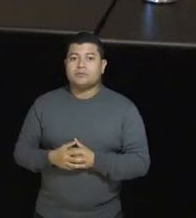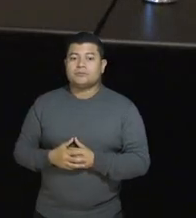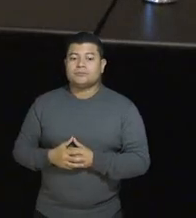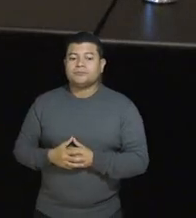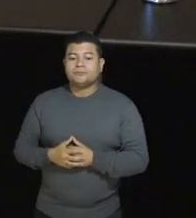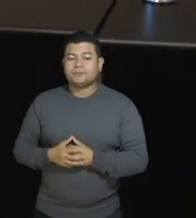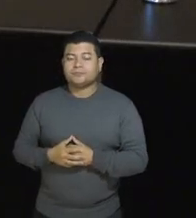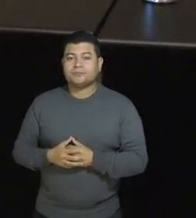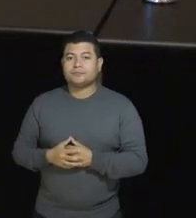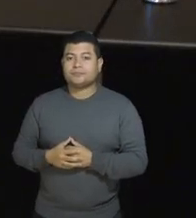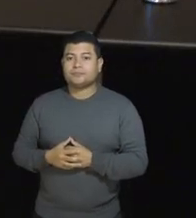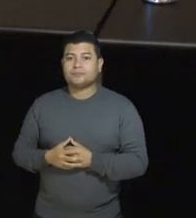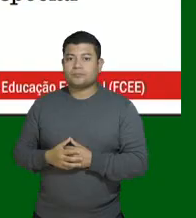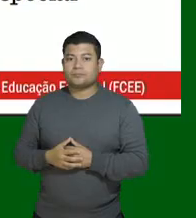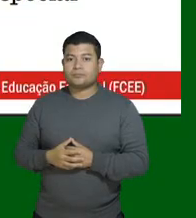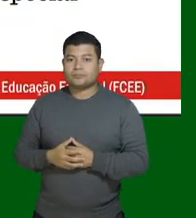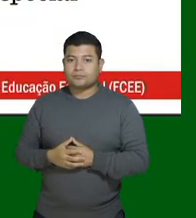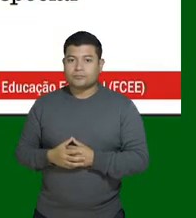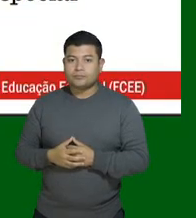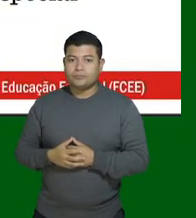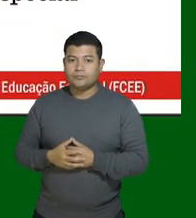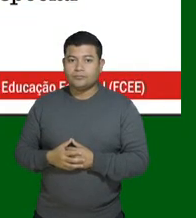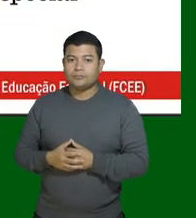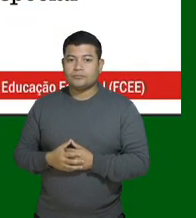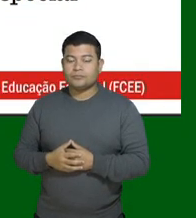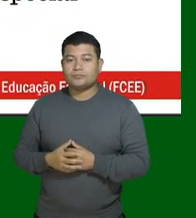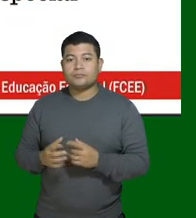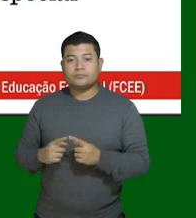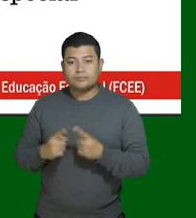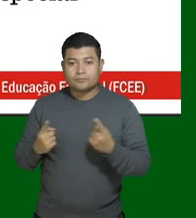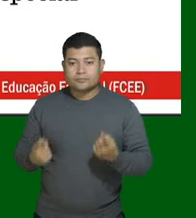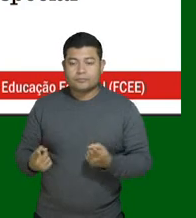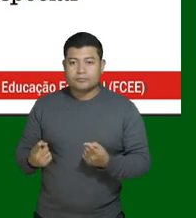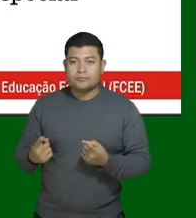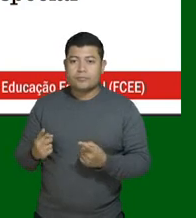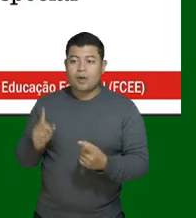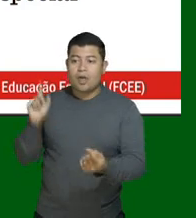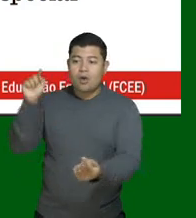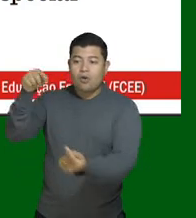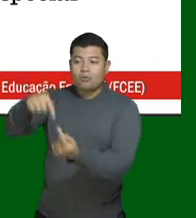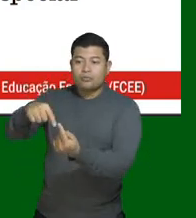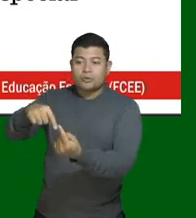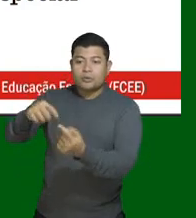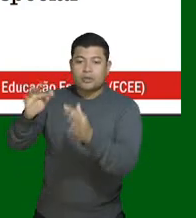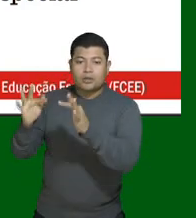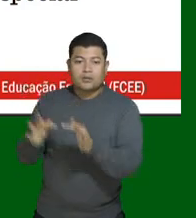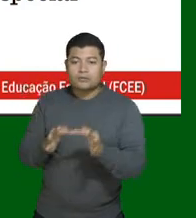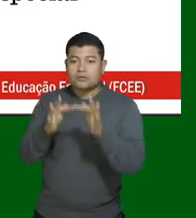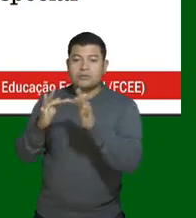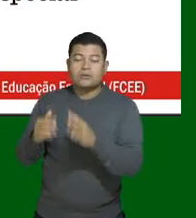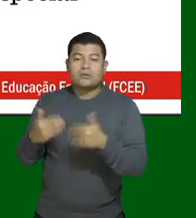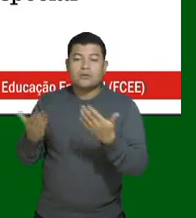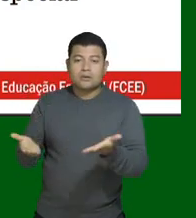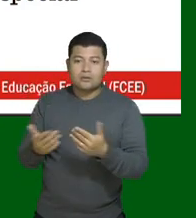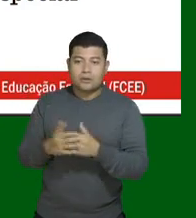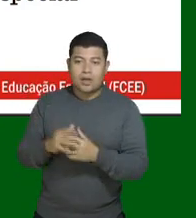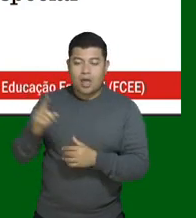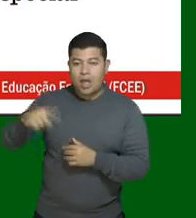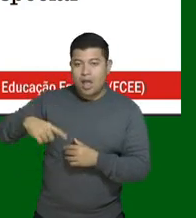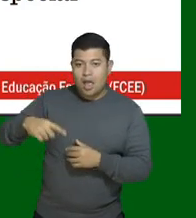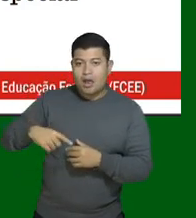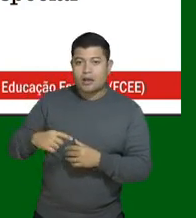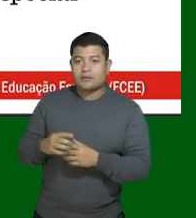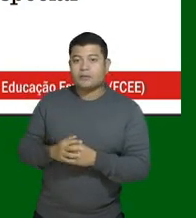Estava esperando ele passar e a coisa está na minha mão. Então, qual é a missão da Fundação? A missão da Fundação, então, é